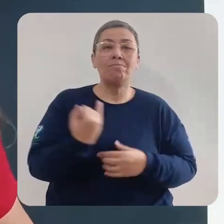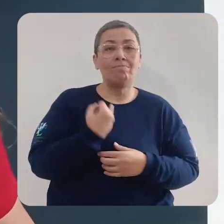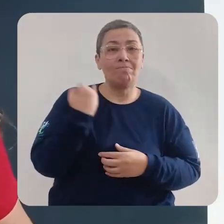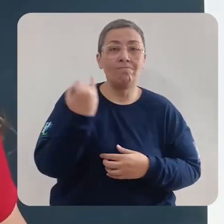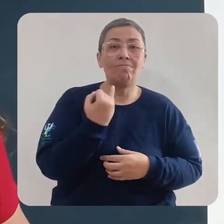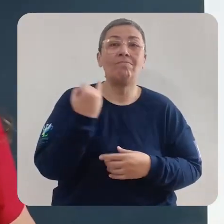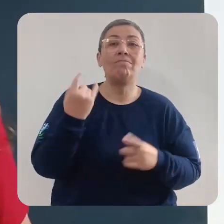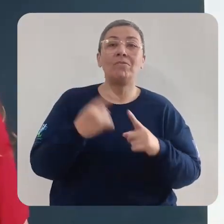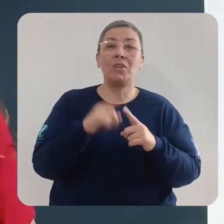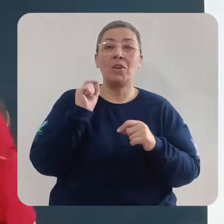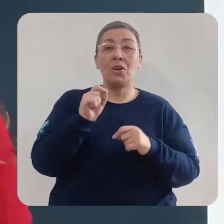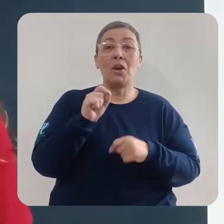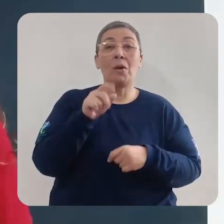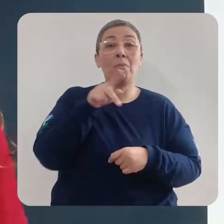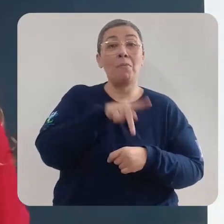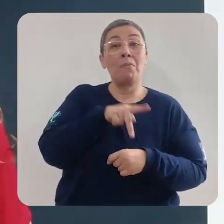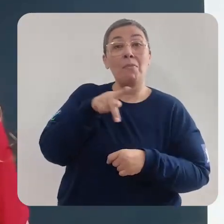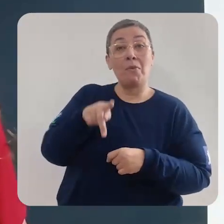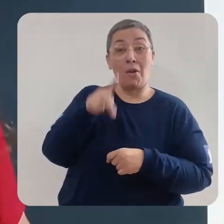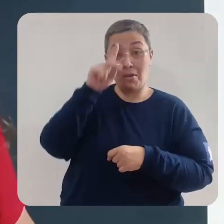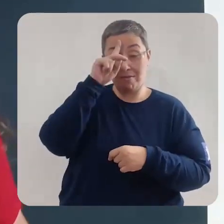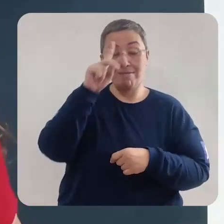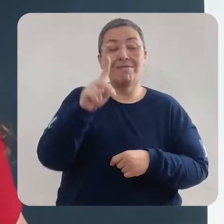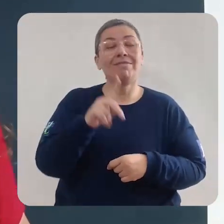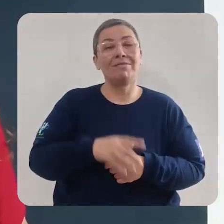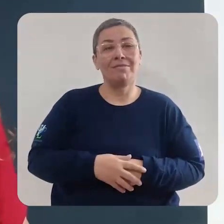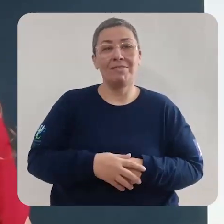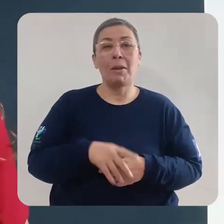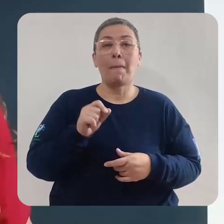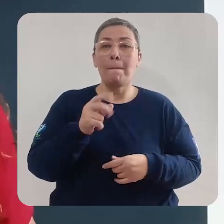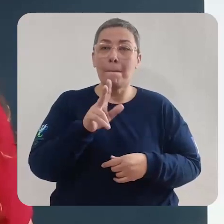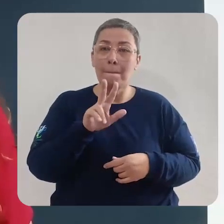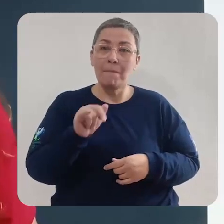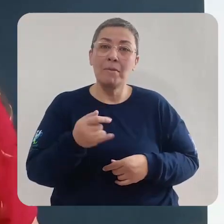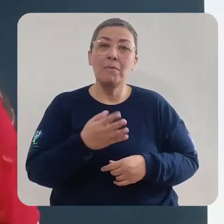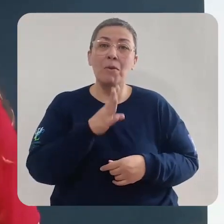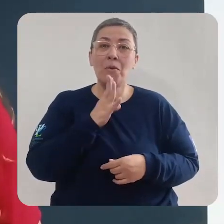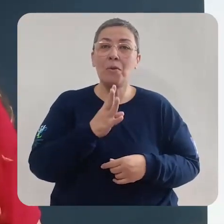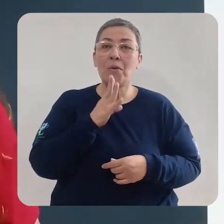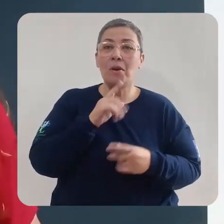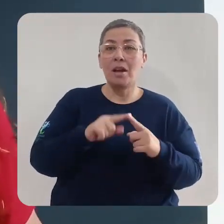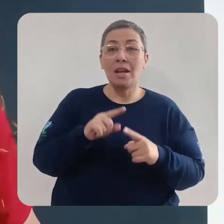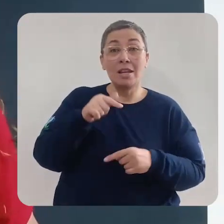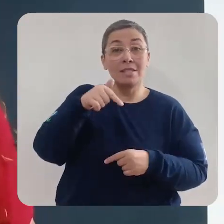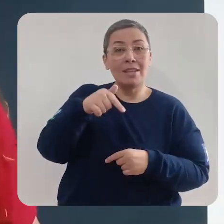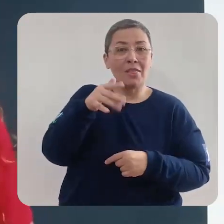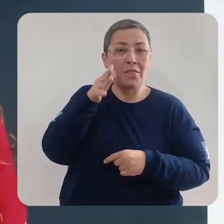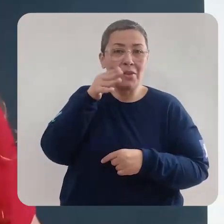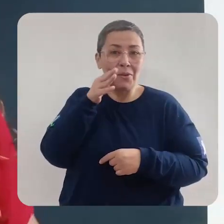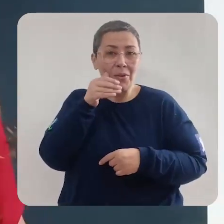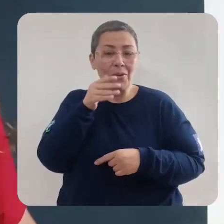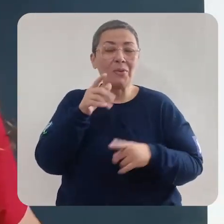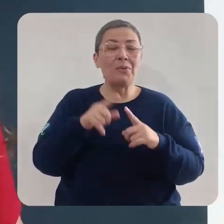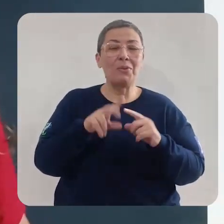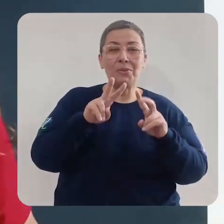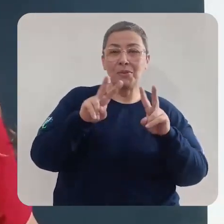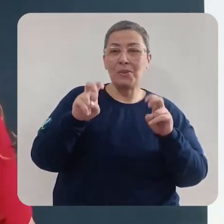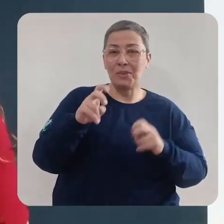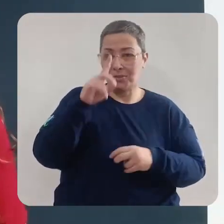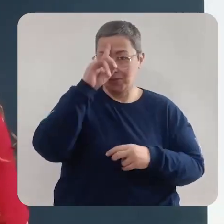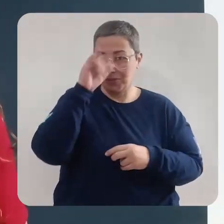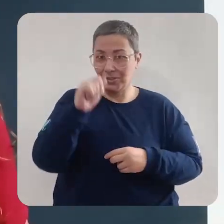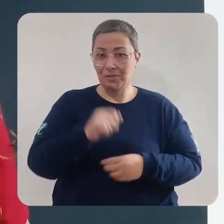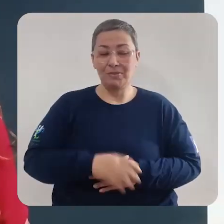data comemorativa que também é muito importante. Teacher's Day, o Dia dos Professores. Vamos conhecer então